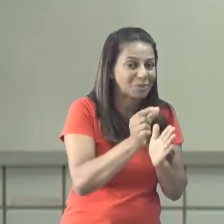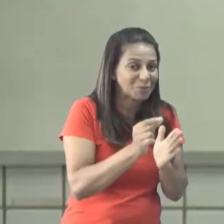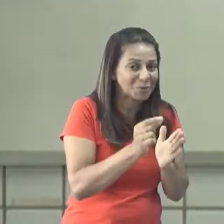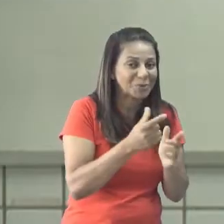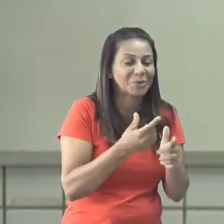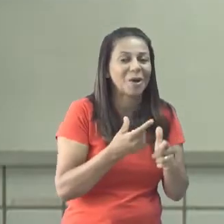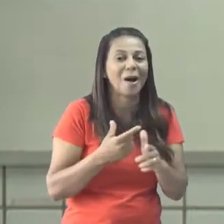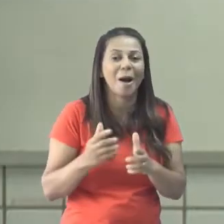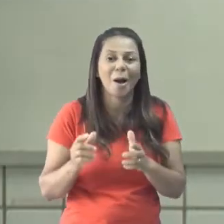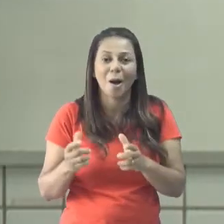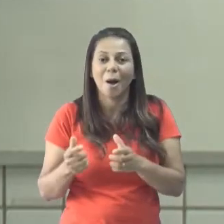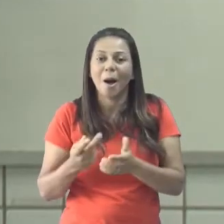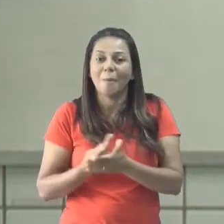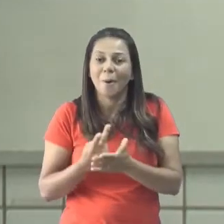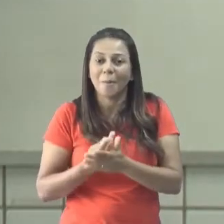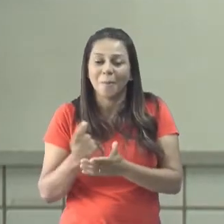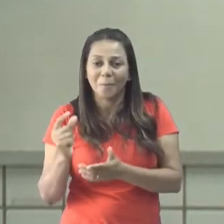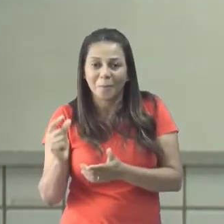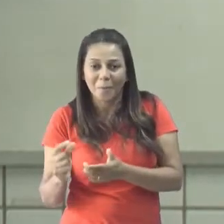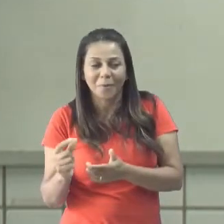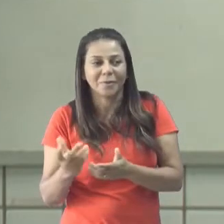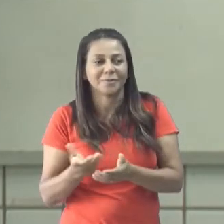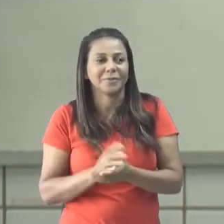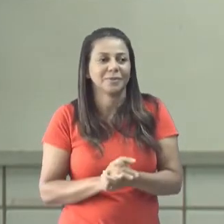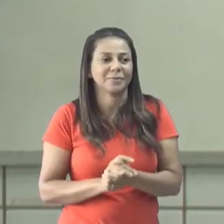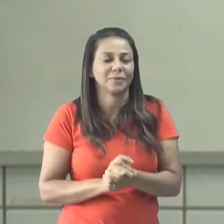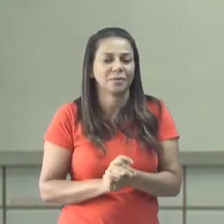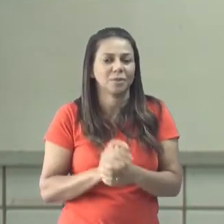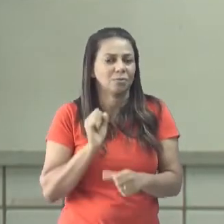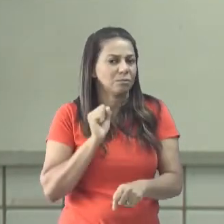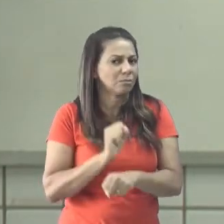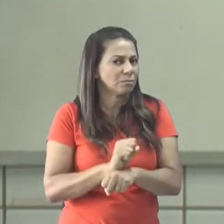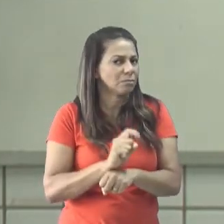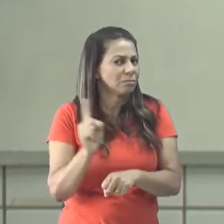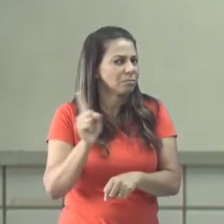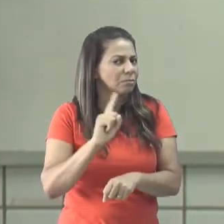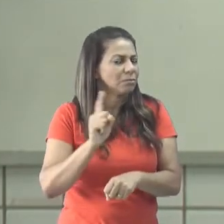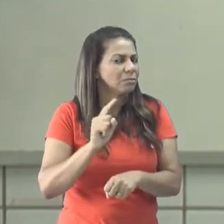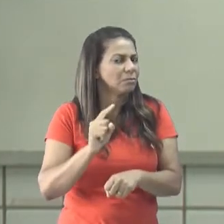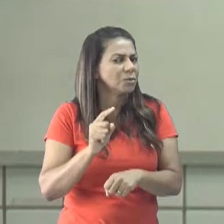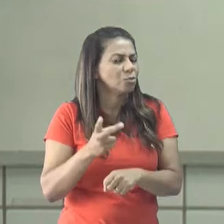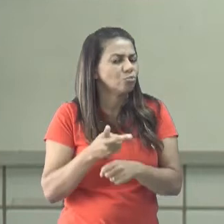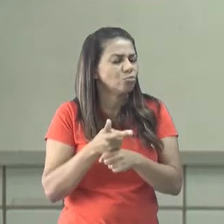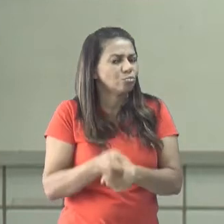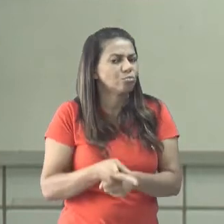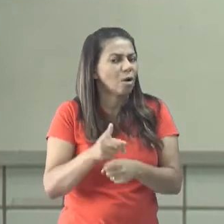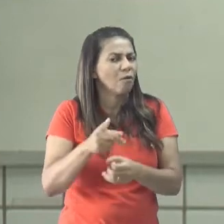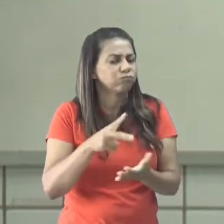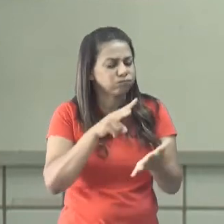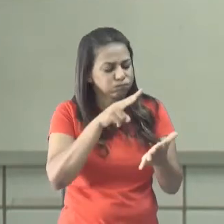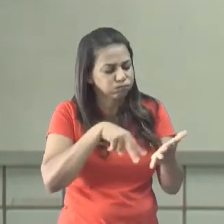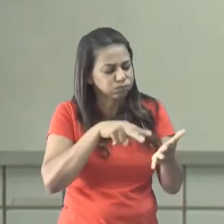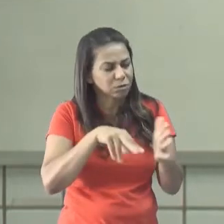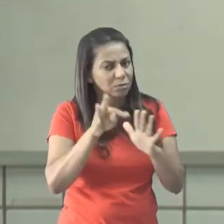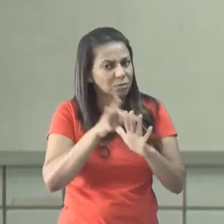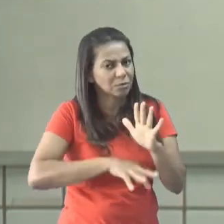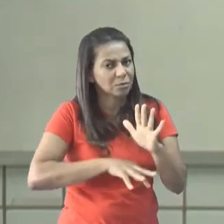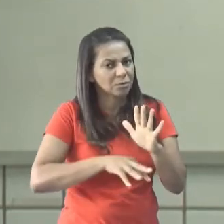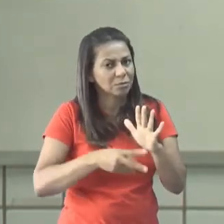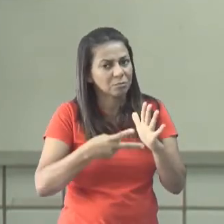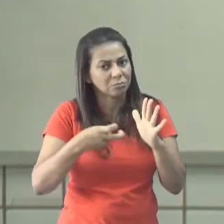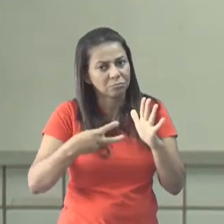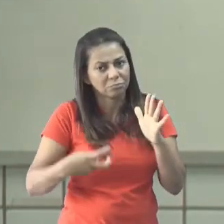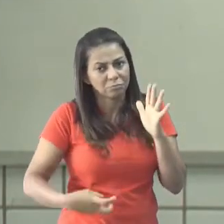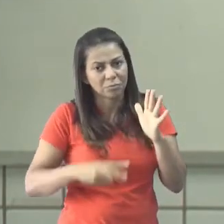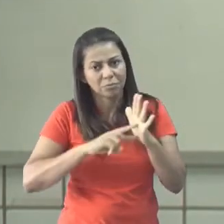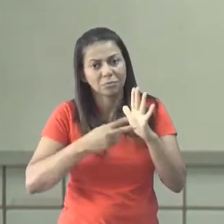assombração. Ok, eu peço para que vocês não parem por aí, procurem ver textos e identificar essas palavras e identificar o sentido